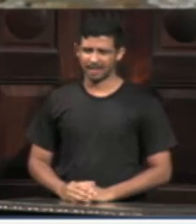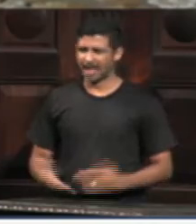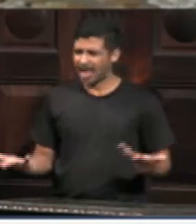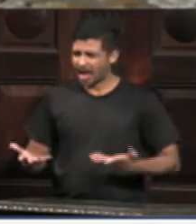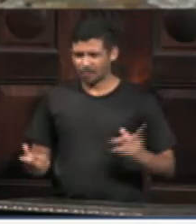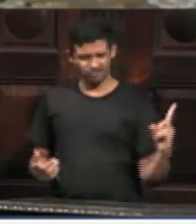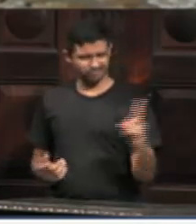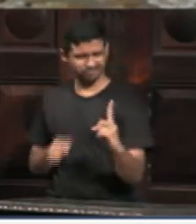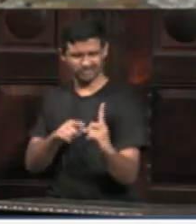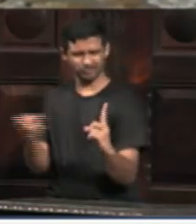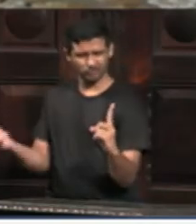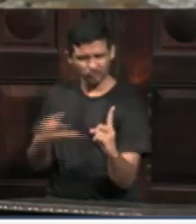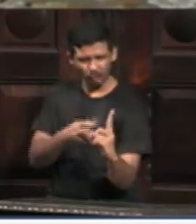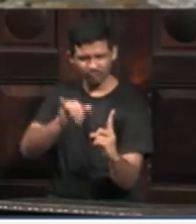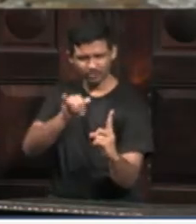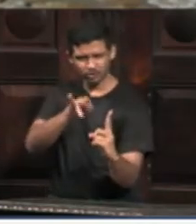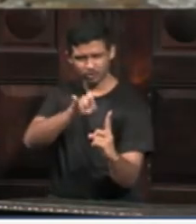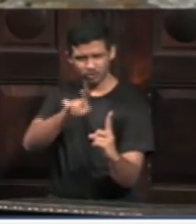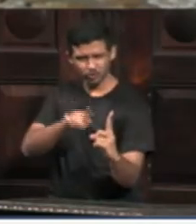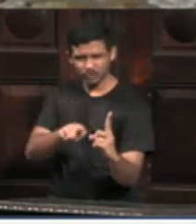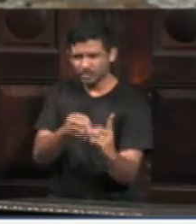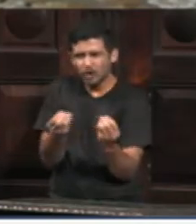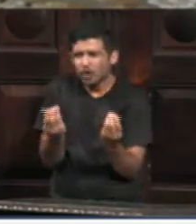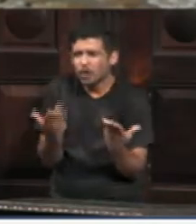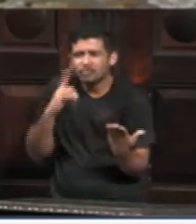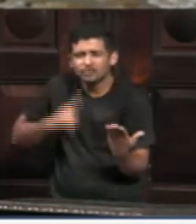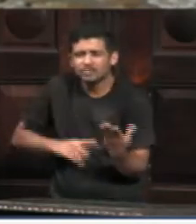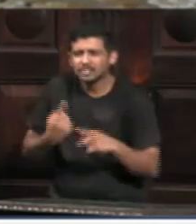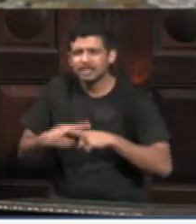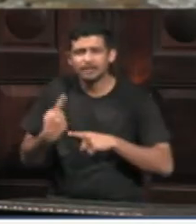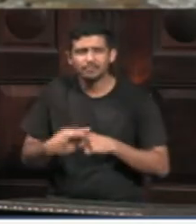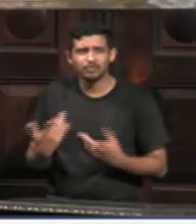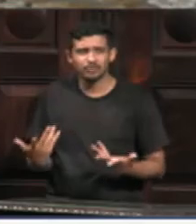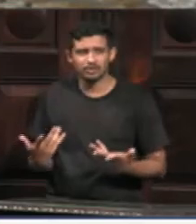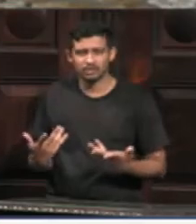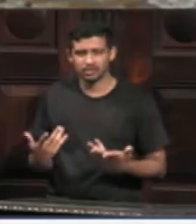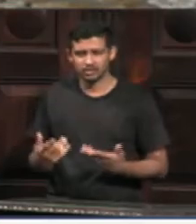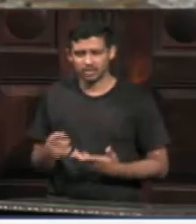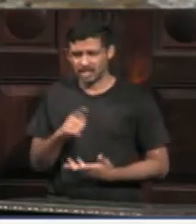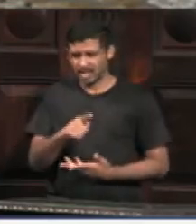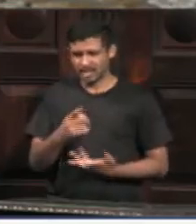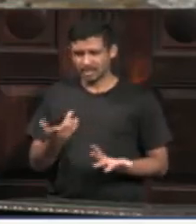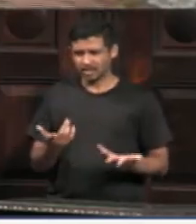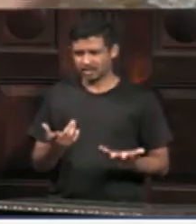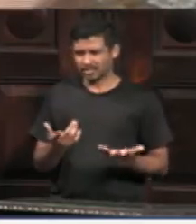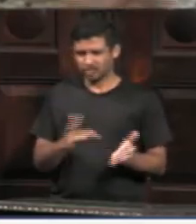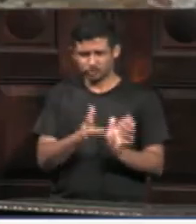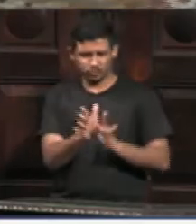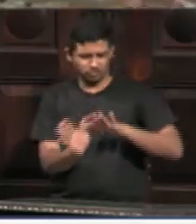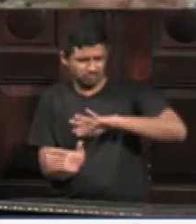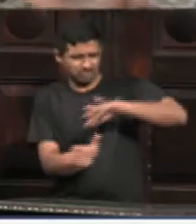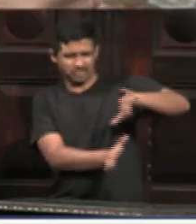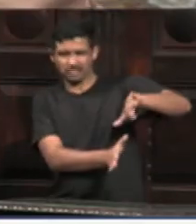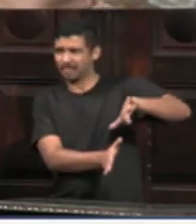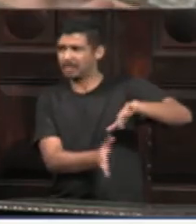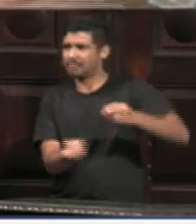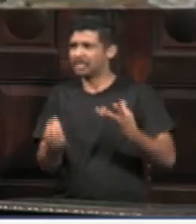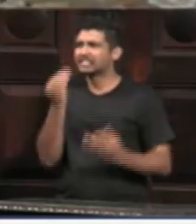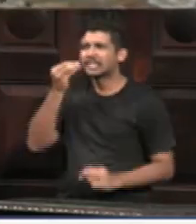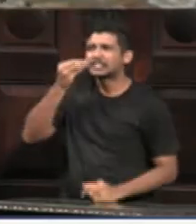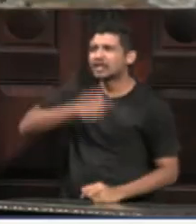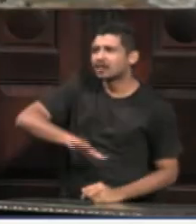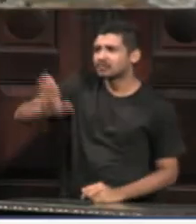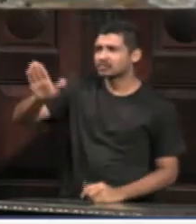juiz que não sei porquê, Luiz Paulo, quero entender. O cara deixa de ser juiz para ser candidato, tem uma mutreta nessa porcaria.